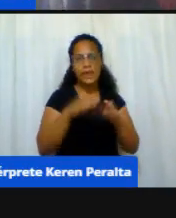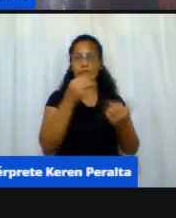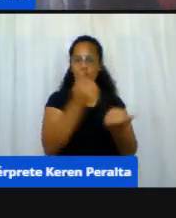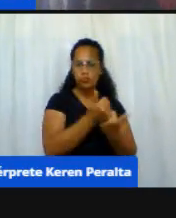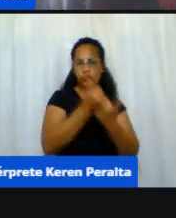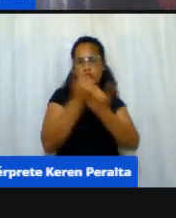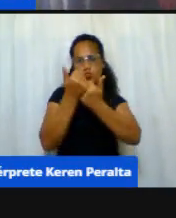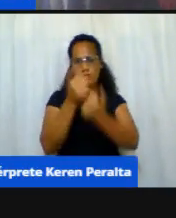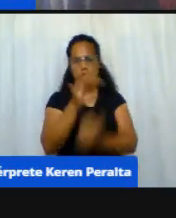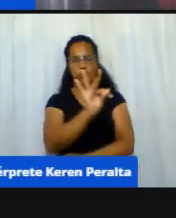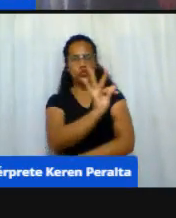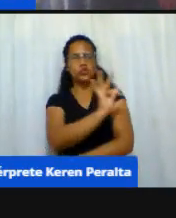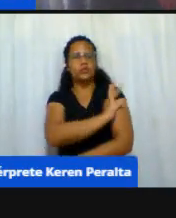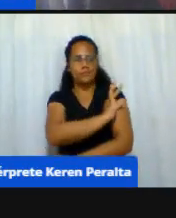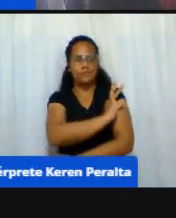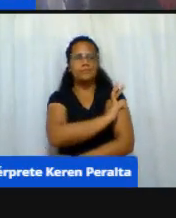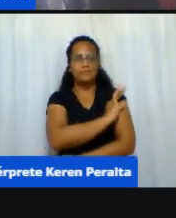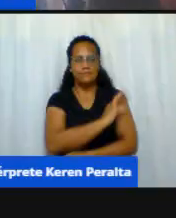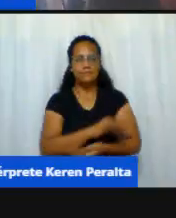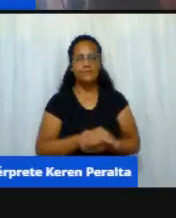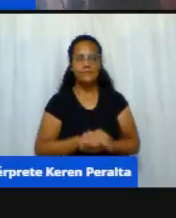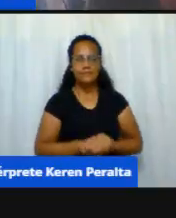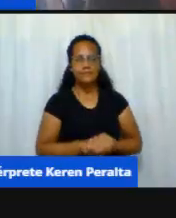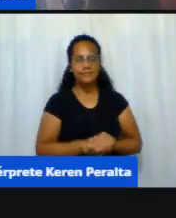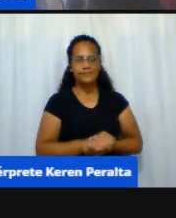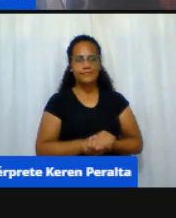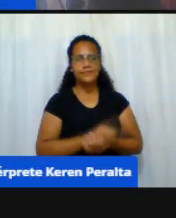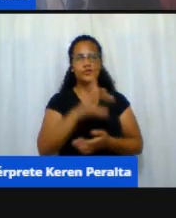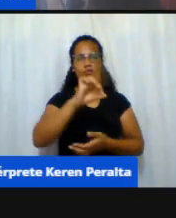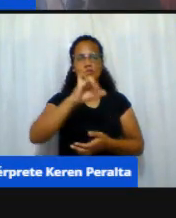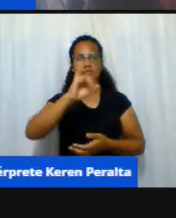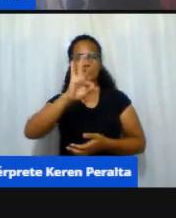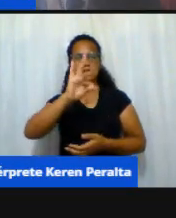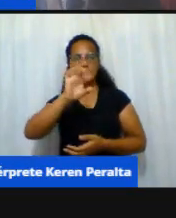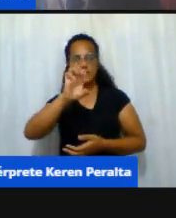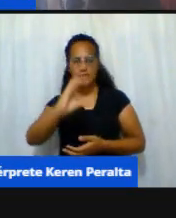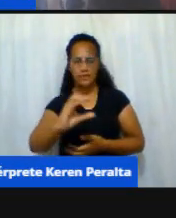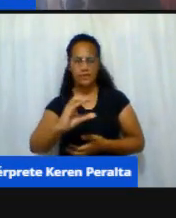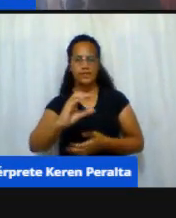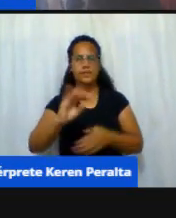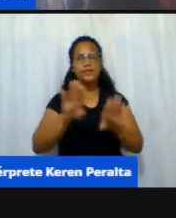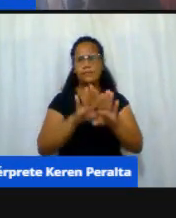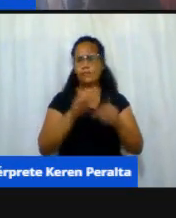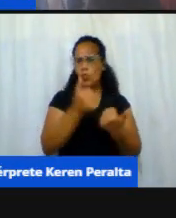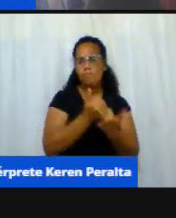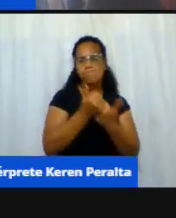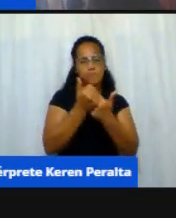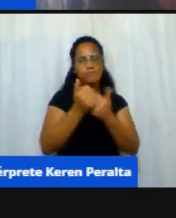edtech, e o apoio e incentivo dos colegas da GEFEM.